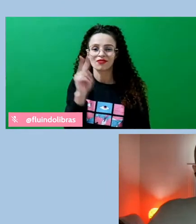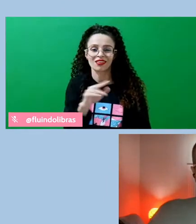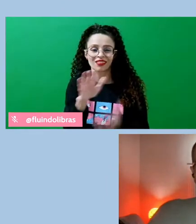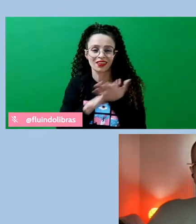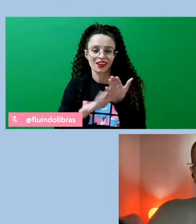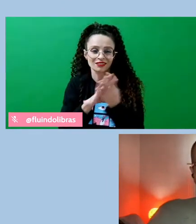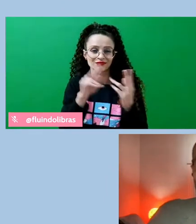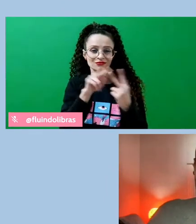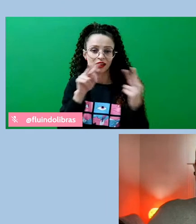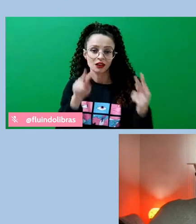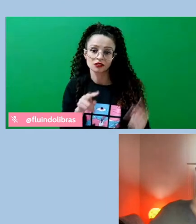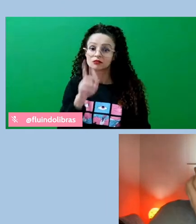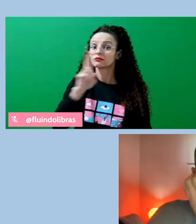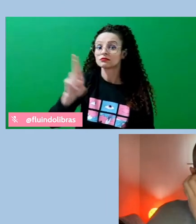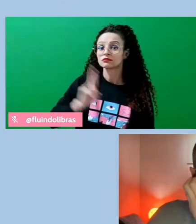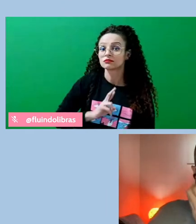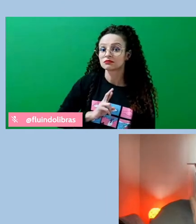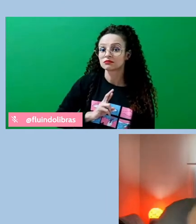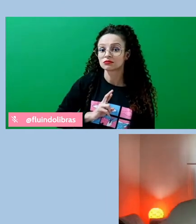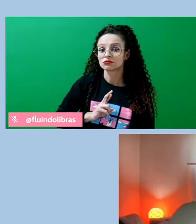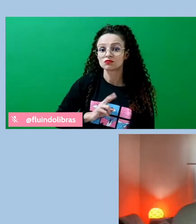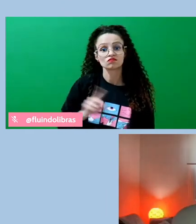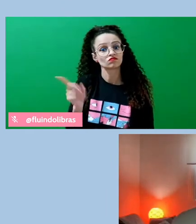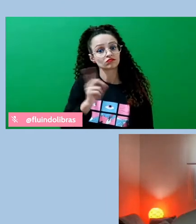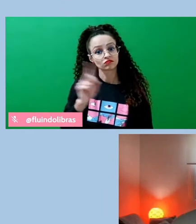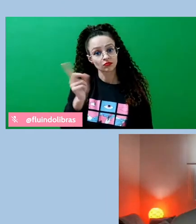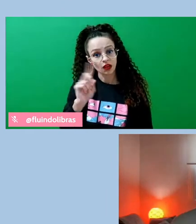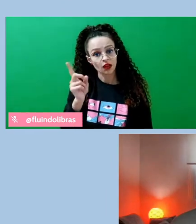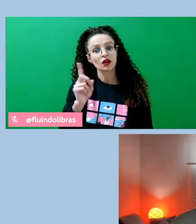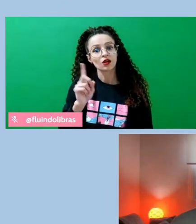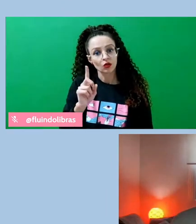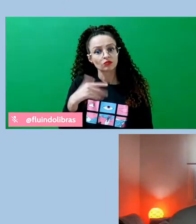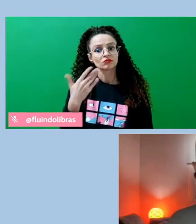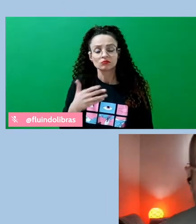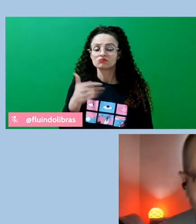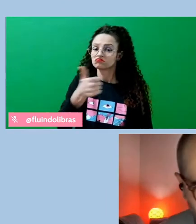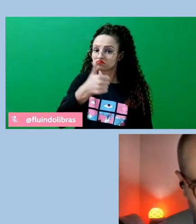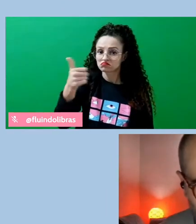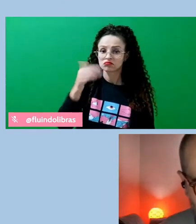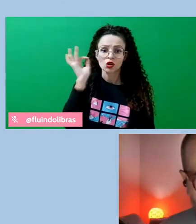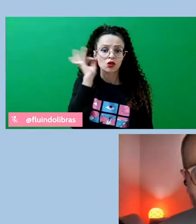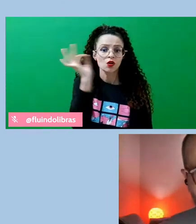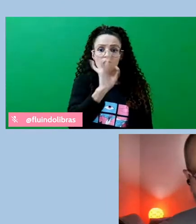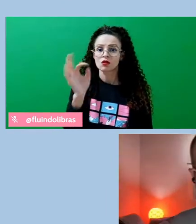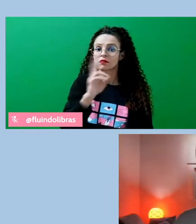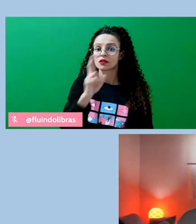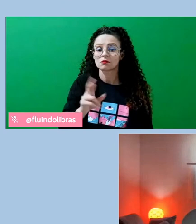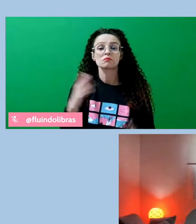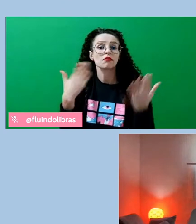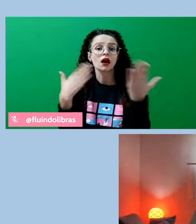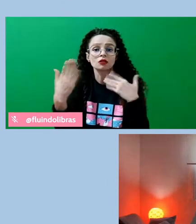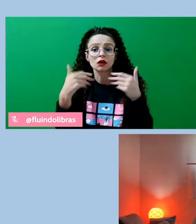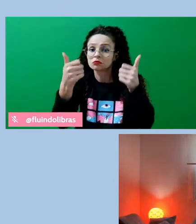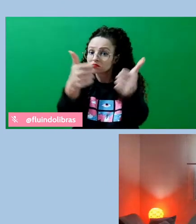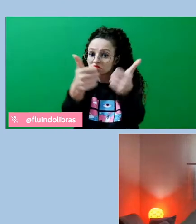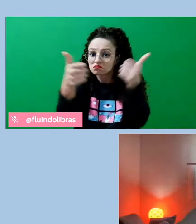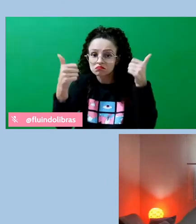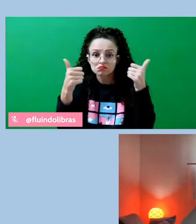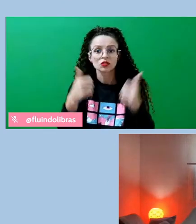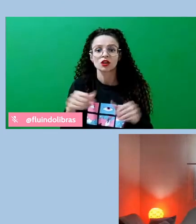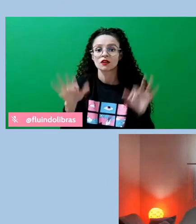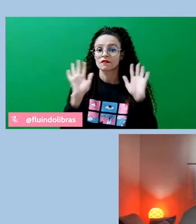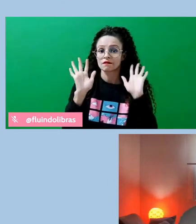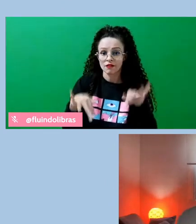E a nossa resposta, surpreendentemente, é não. Assim, a gente tem tido públicos ótimos e bate-papos ótimos. Isso que é muito legal. A gente termina a peça,